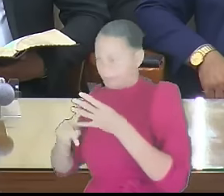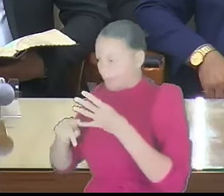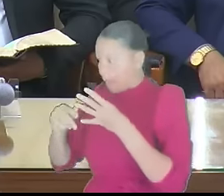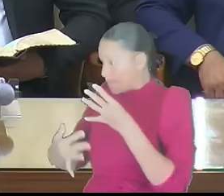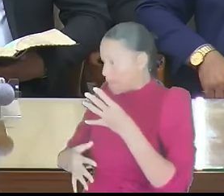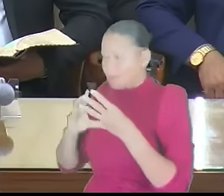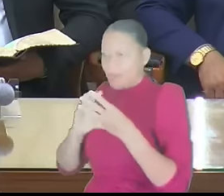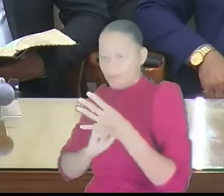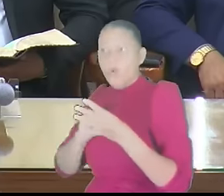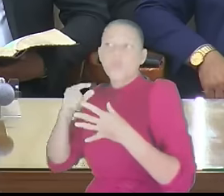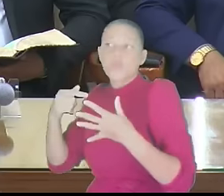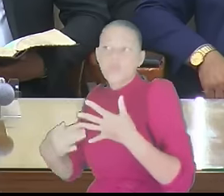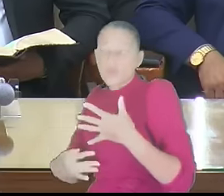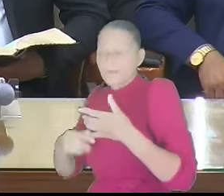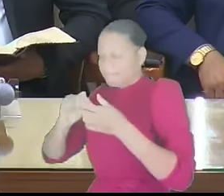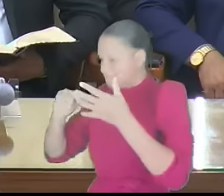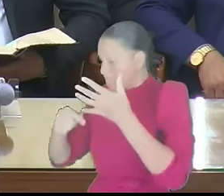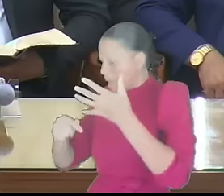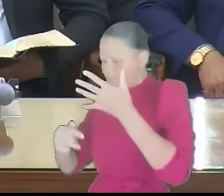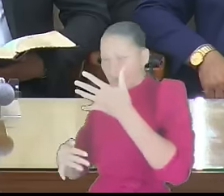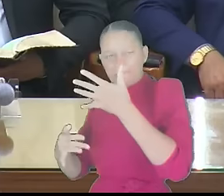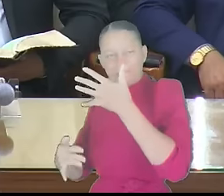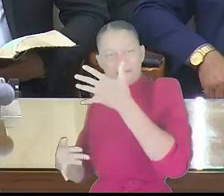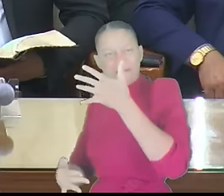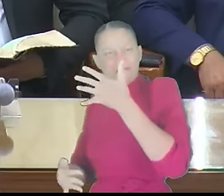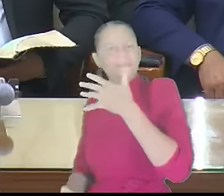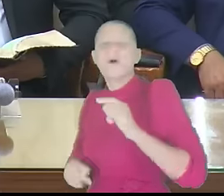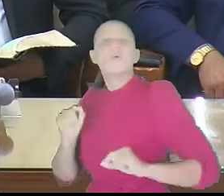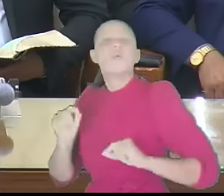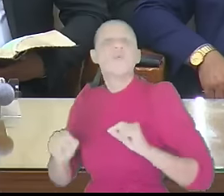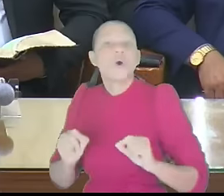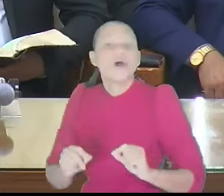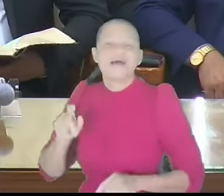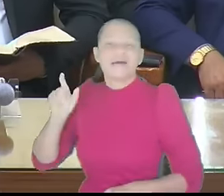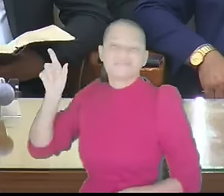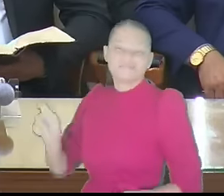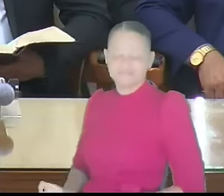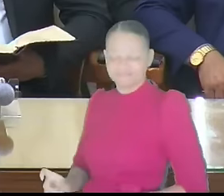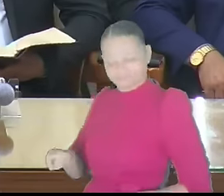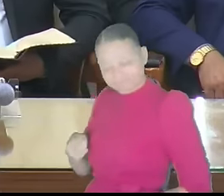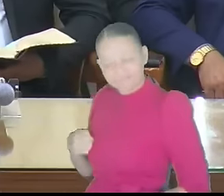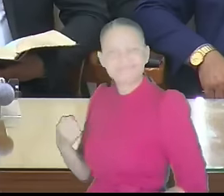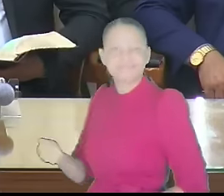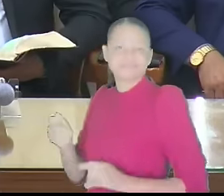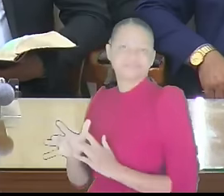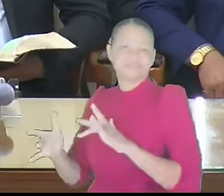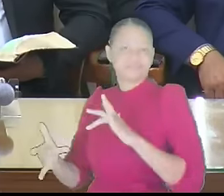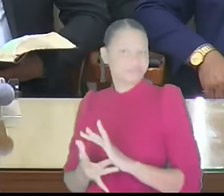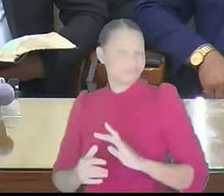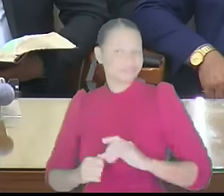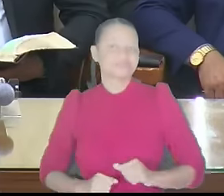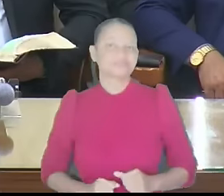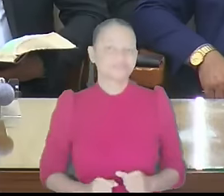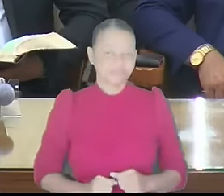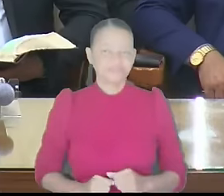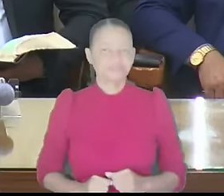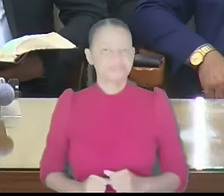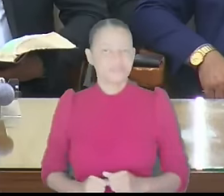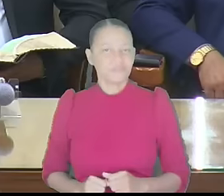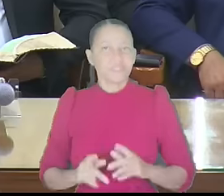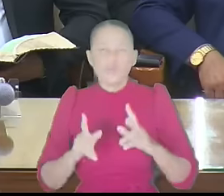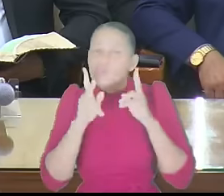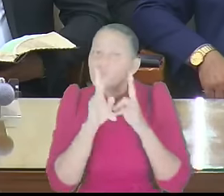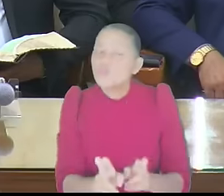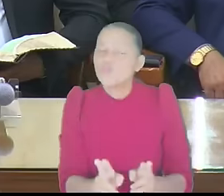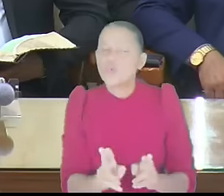amado é isso, meu amado é isso, meu amado é aquilo. Fala de quem? Da pessoa de quem? De Jesus. Jesus. A igreja tem que